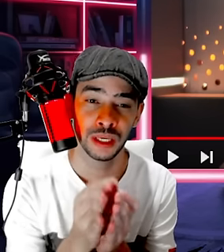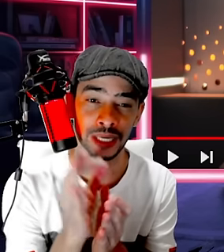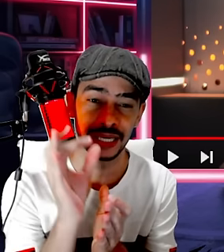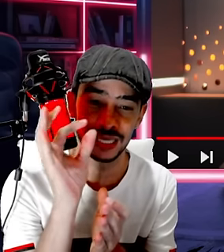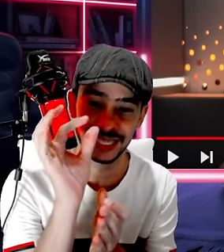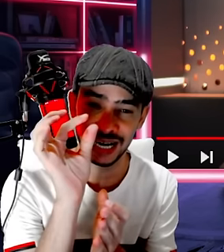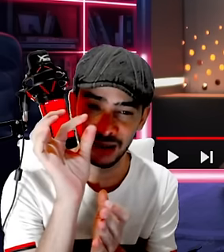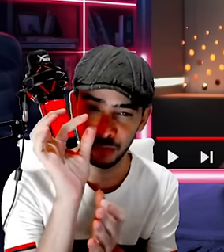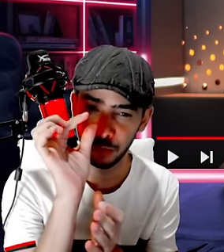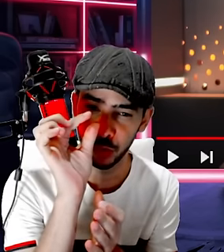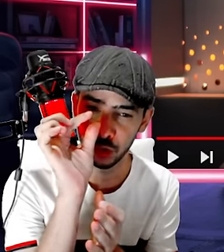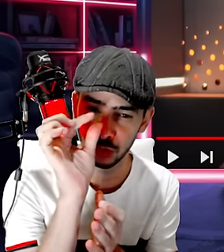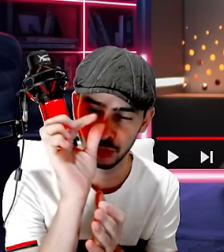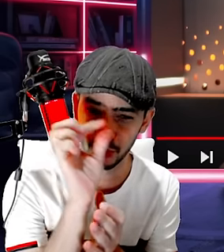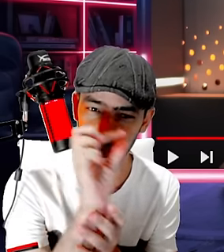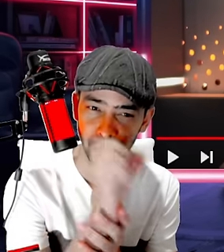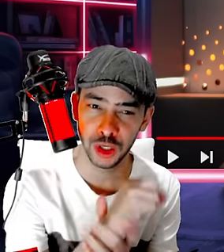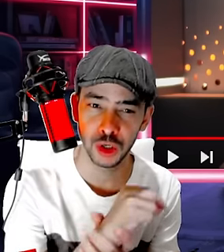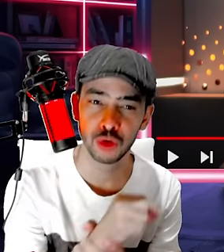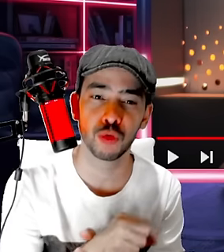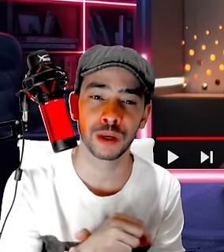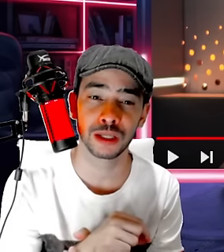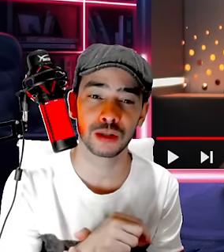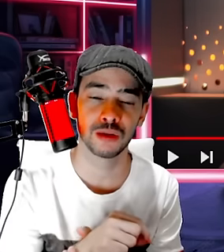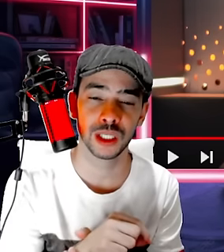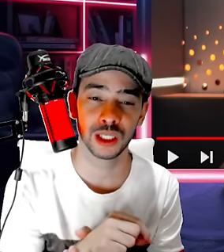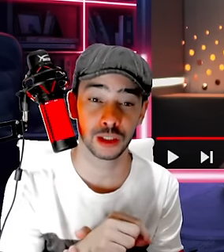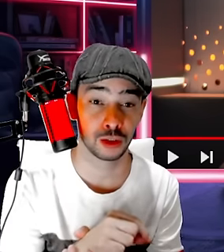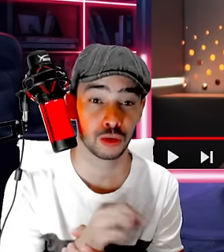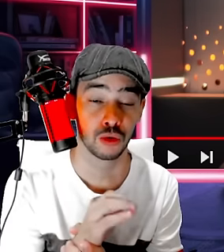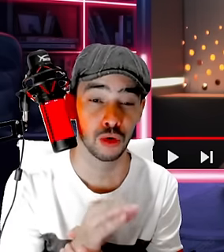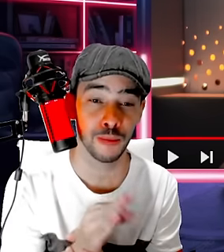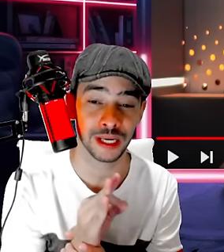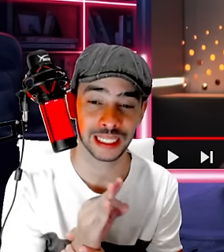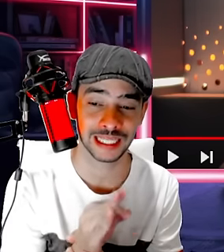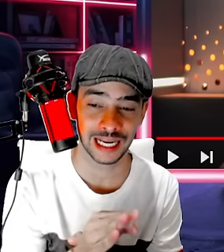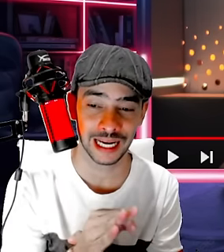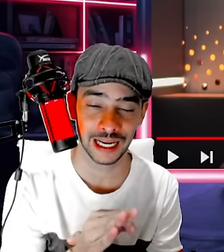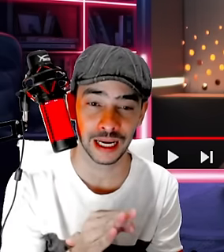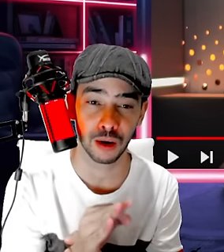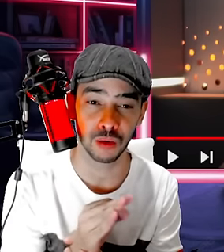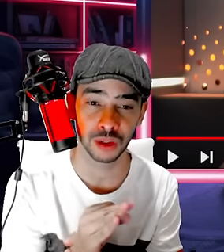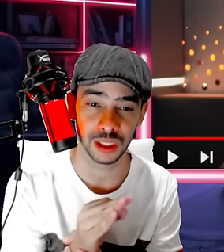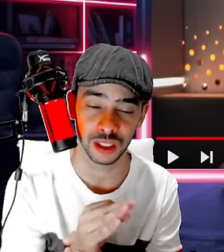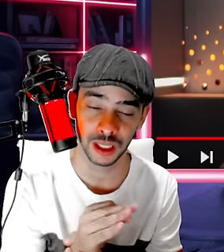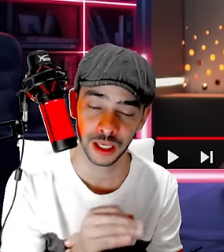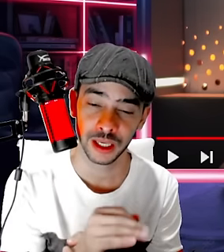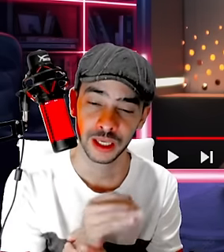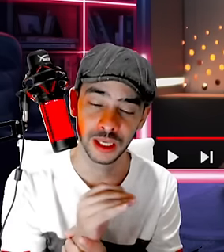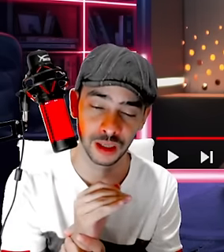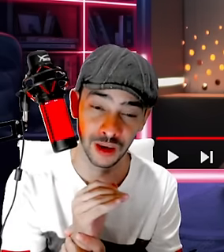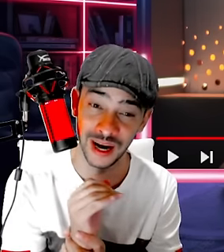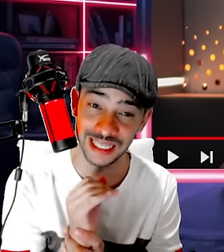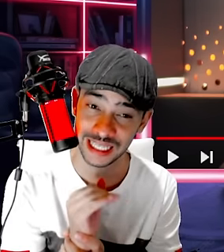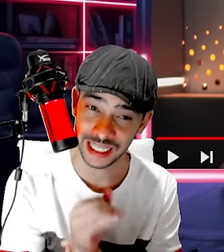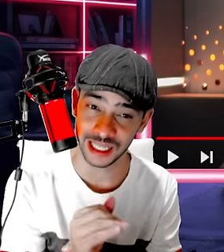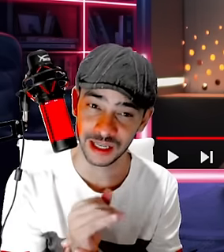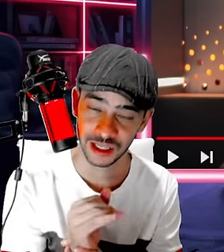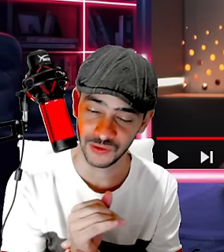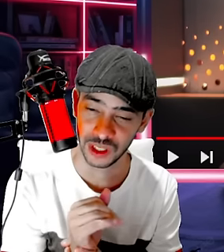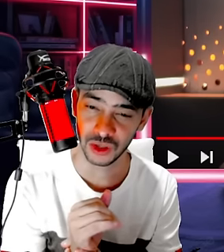canal está por um fio pras coisas começarem a acontecer então